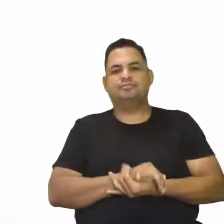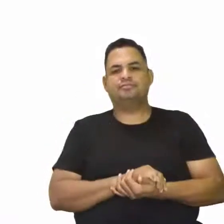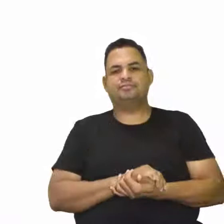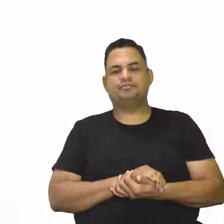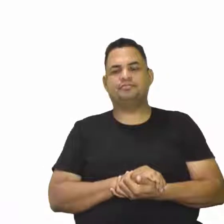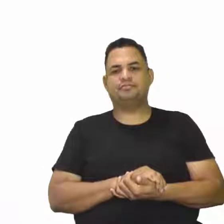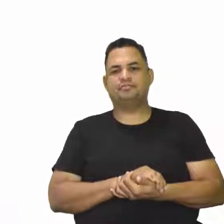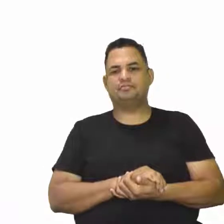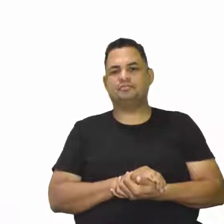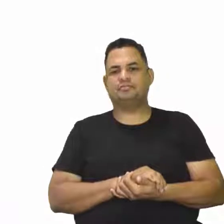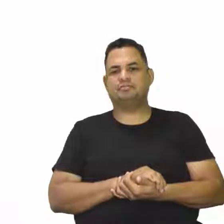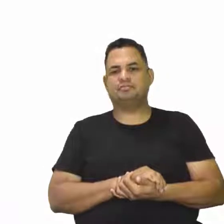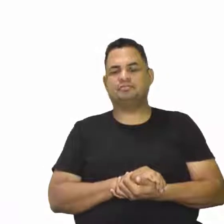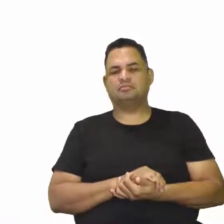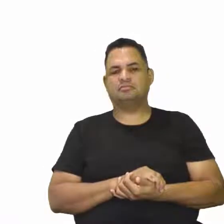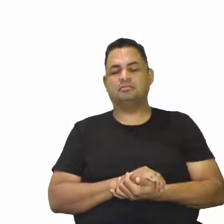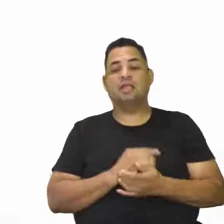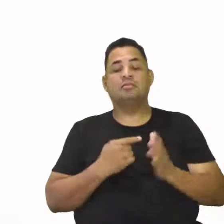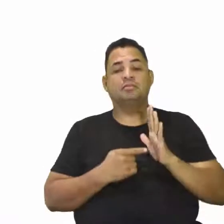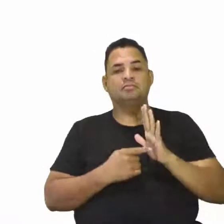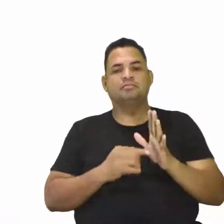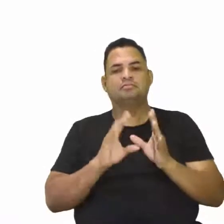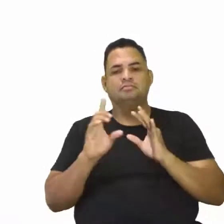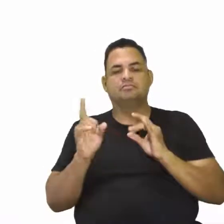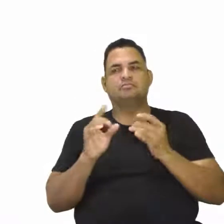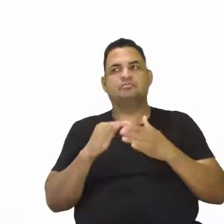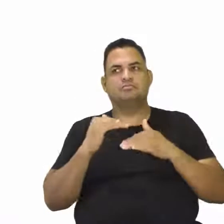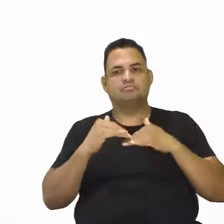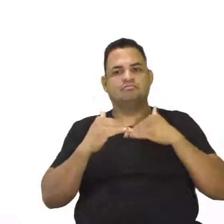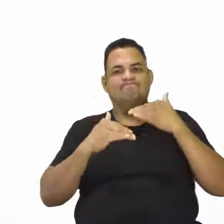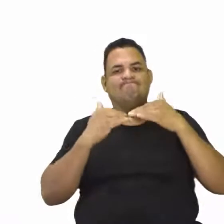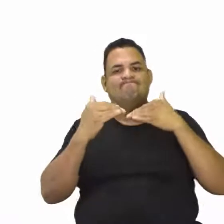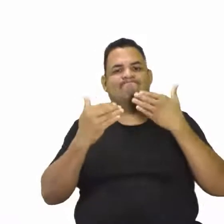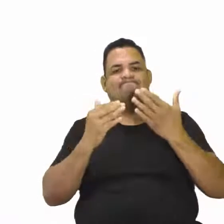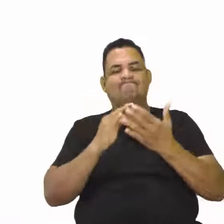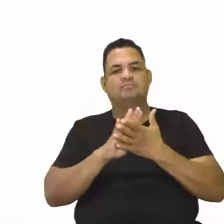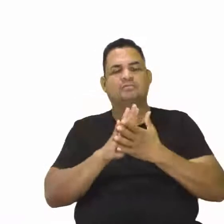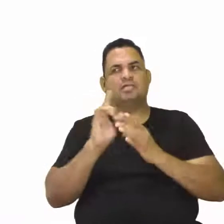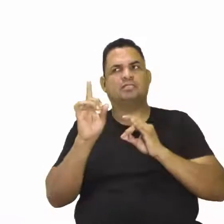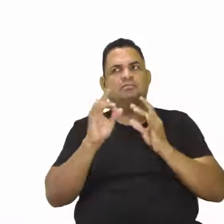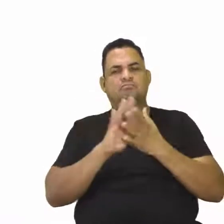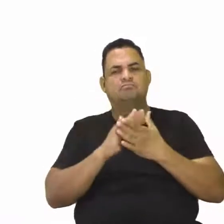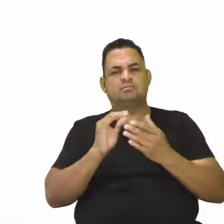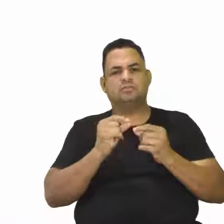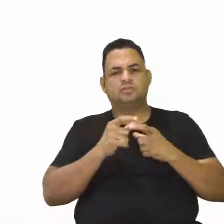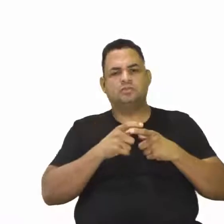pessoas. Isso mesmo. Ele vem dizendo ali que cada vez mais pessoas estão sendo...